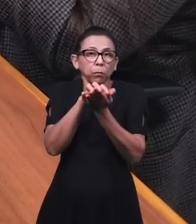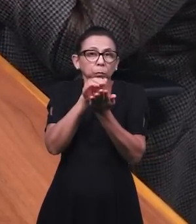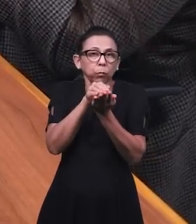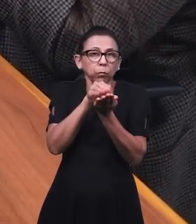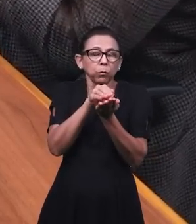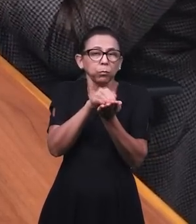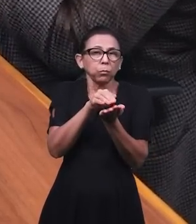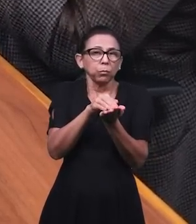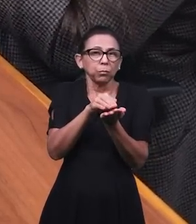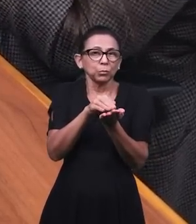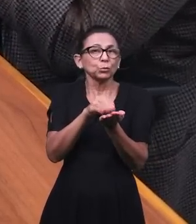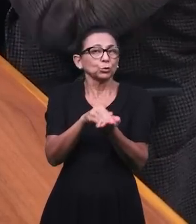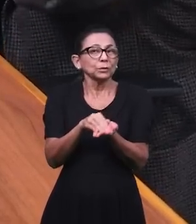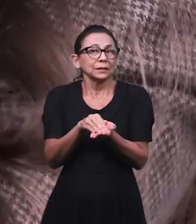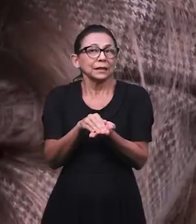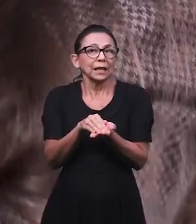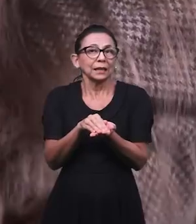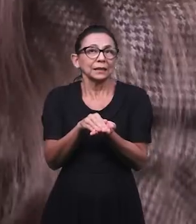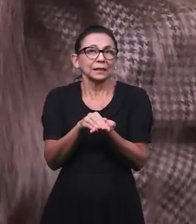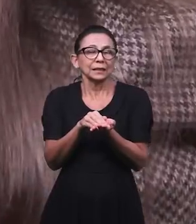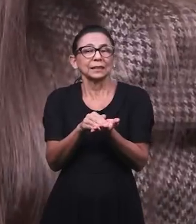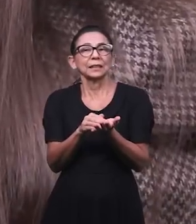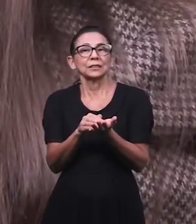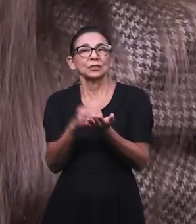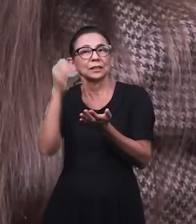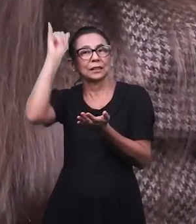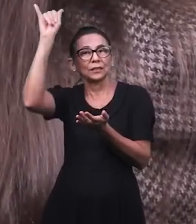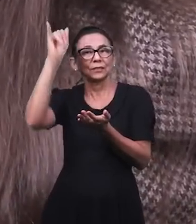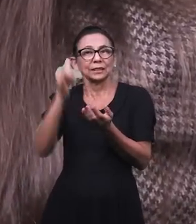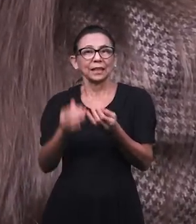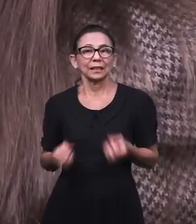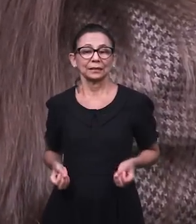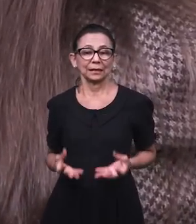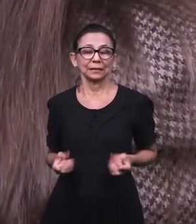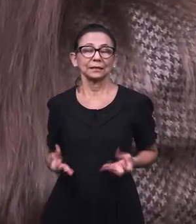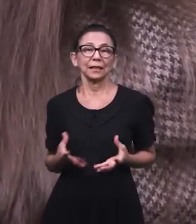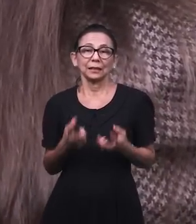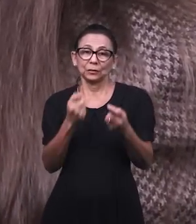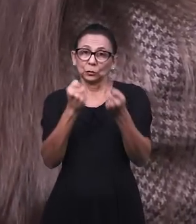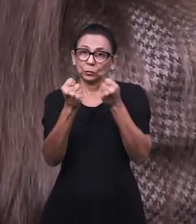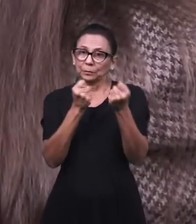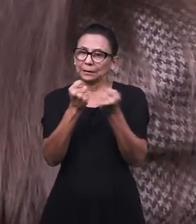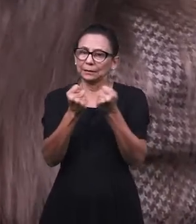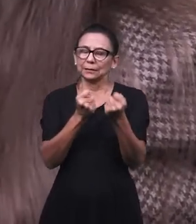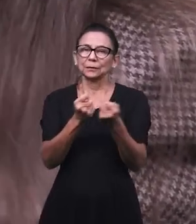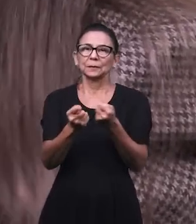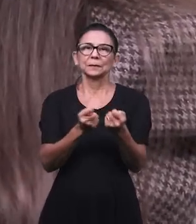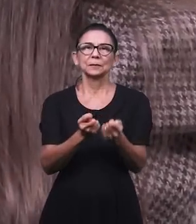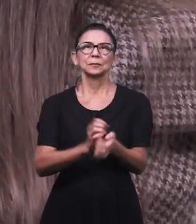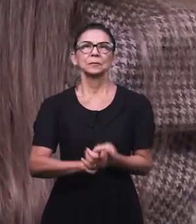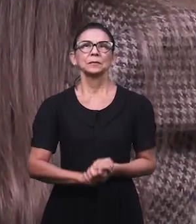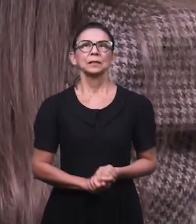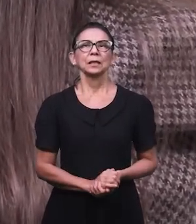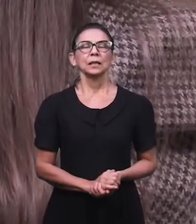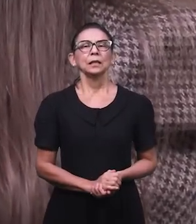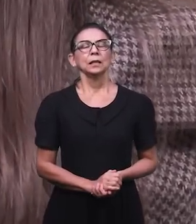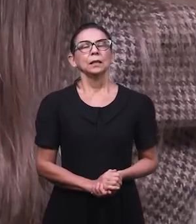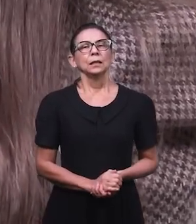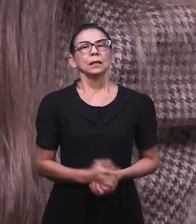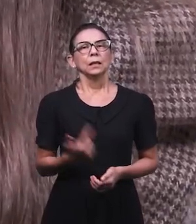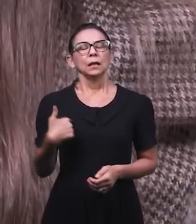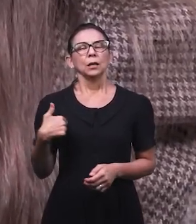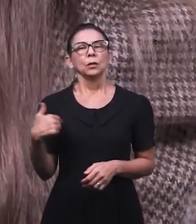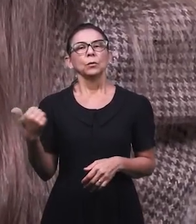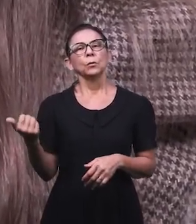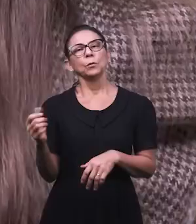pode pra não gastar. Então, a gente tava nessa época extremamente, né, segurando bastante. E eu tava no